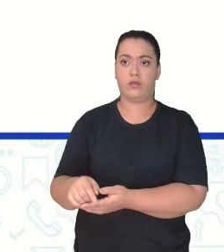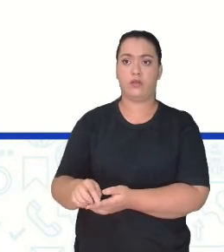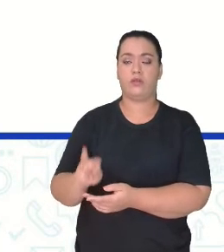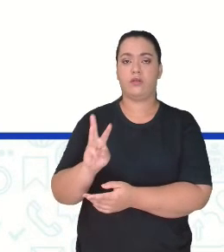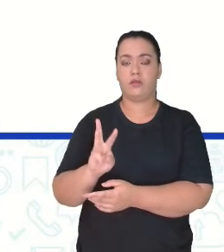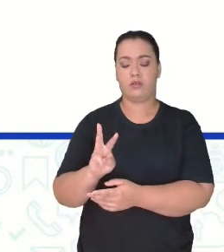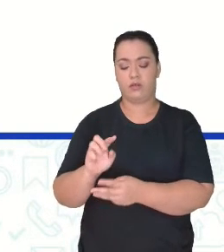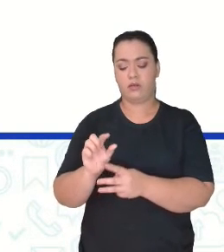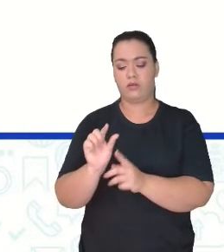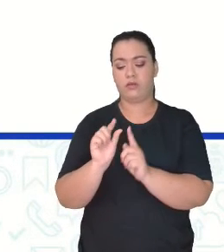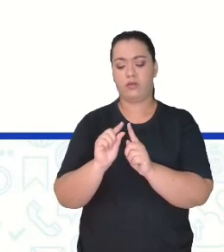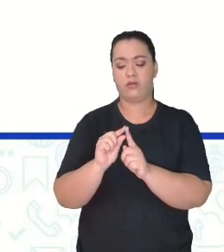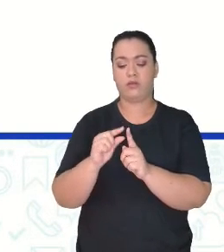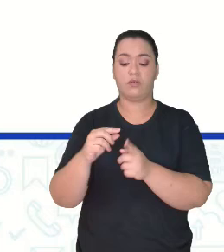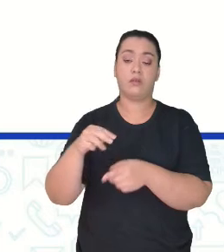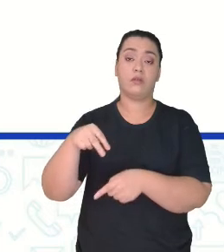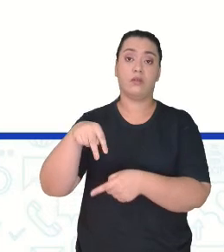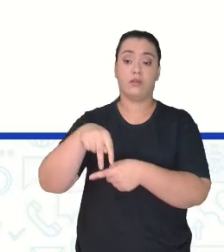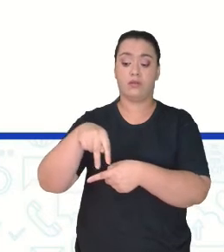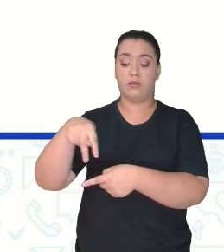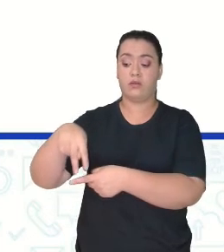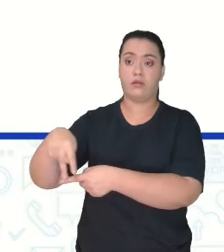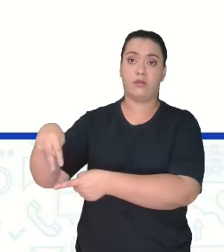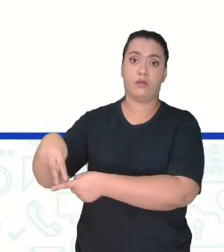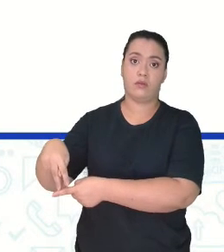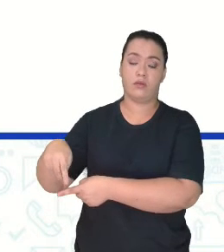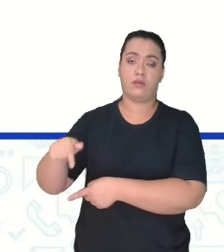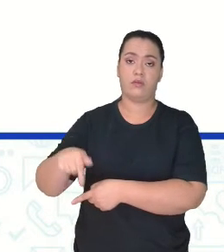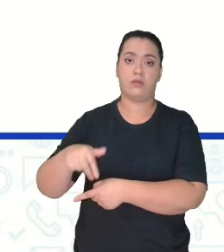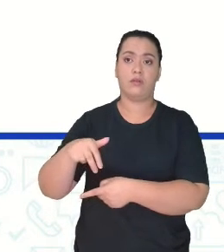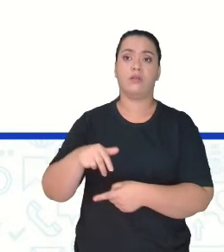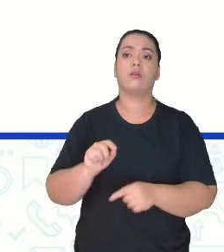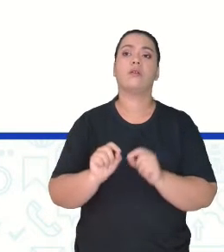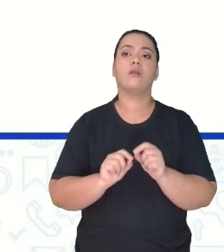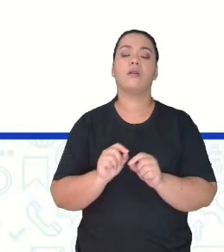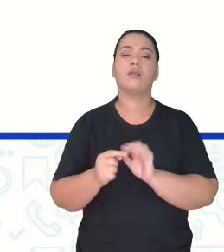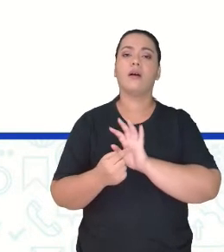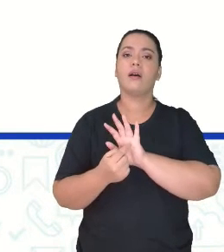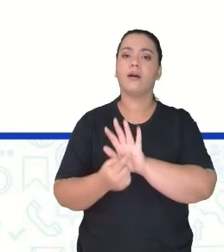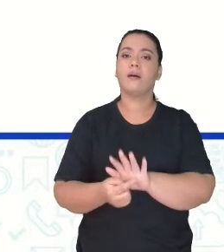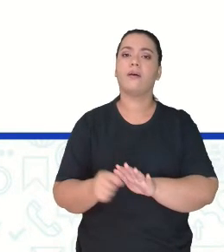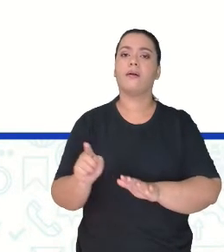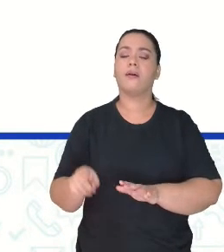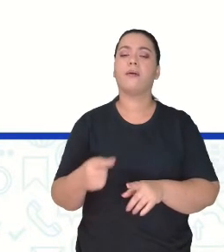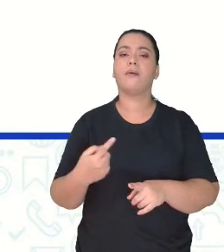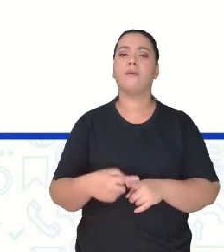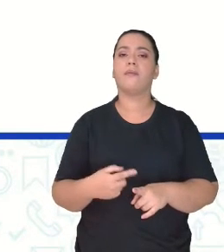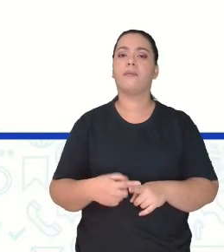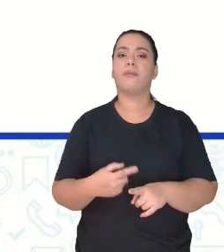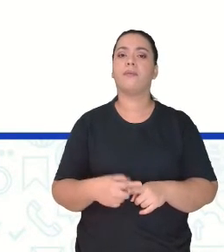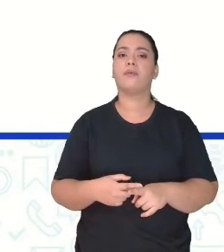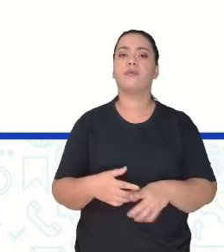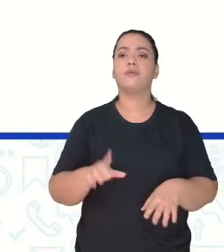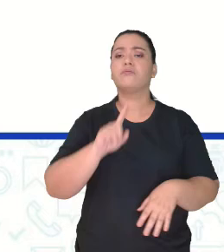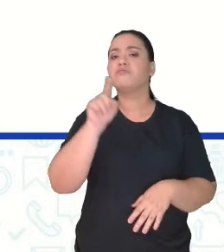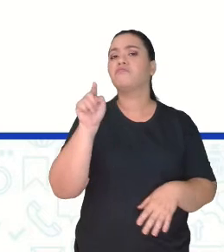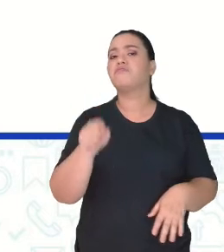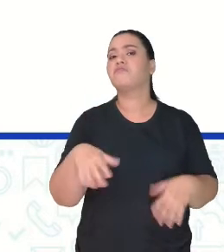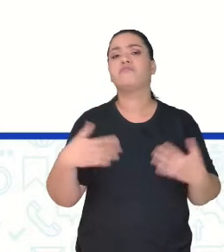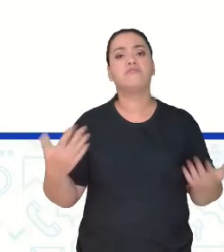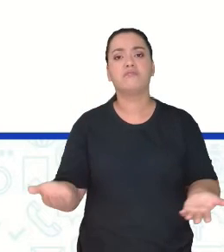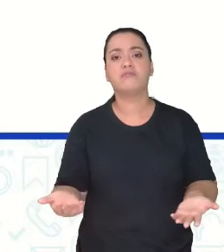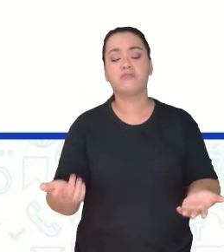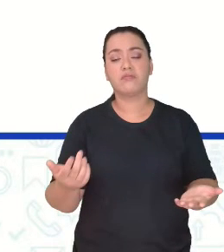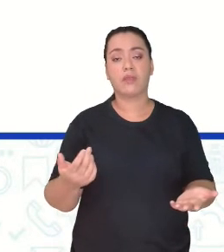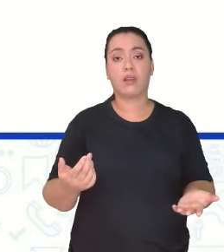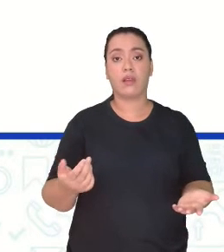triângulozinhos. Pode notar que esses triângulos, eles são apresentados aí porque a gente não sabe o valor dele, tá?